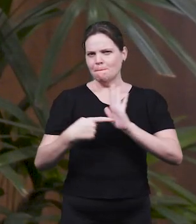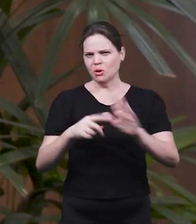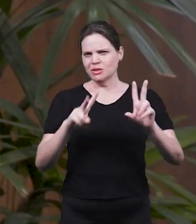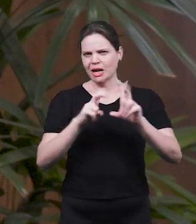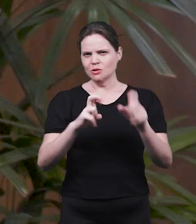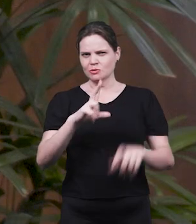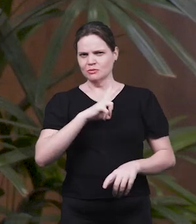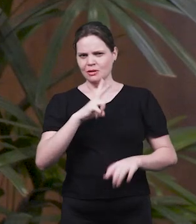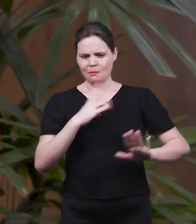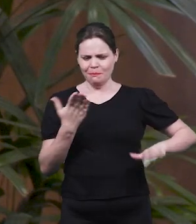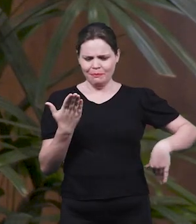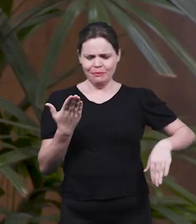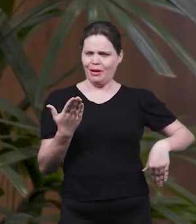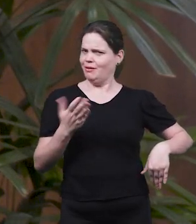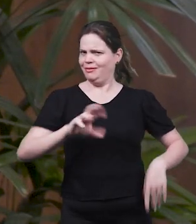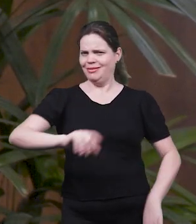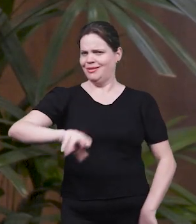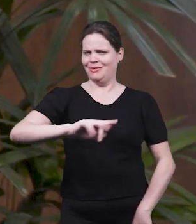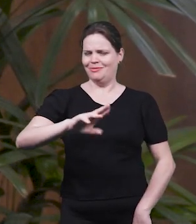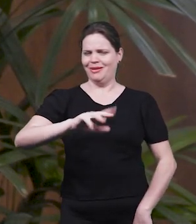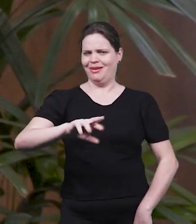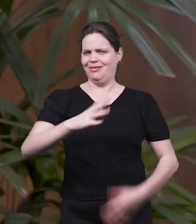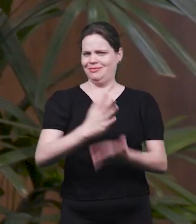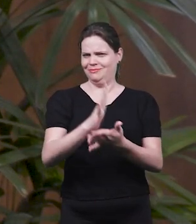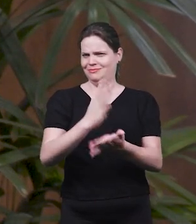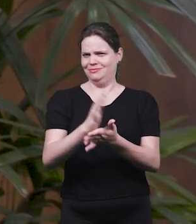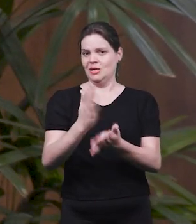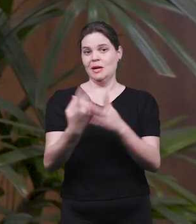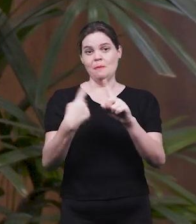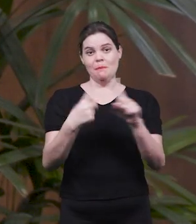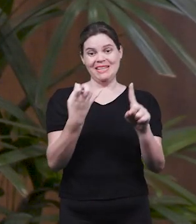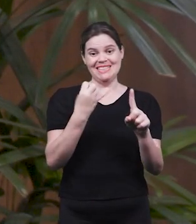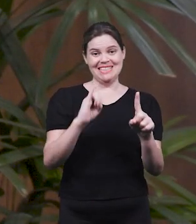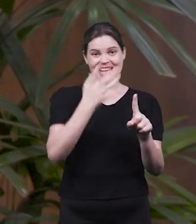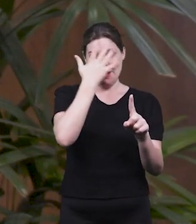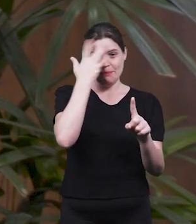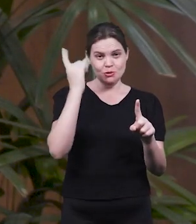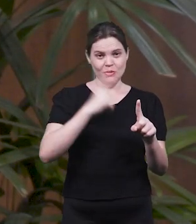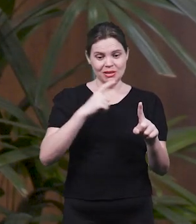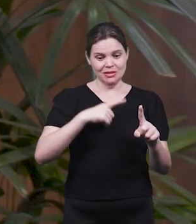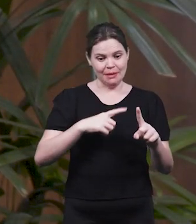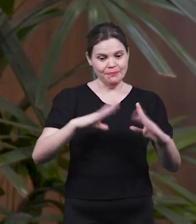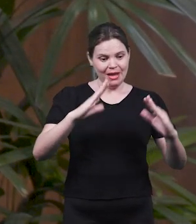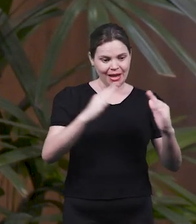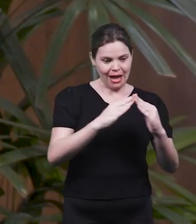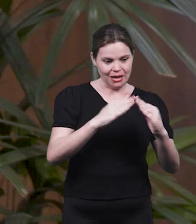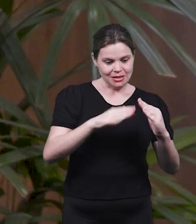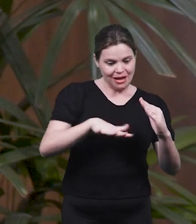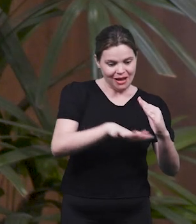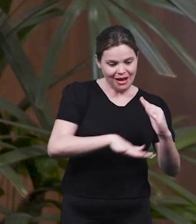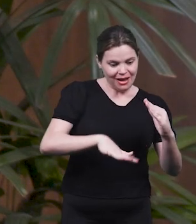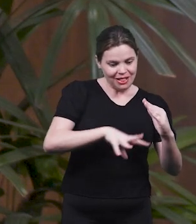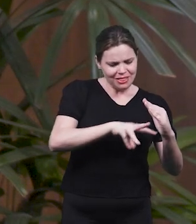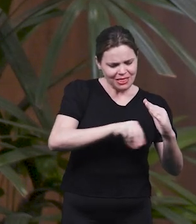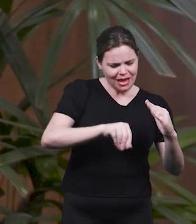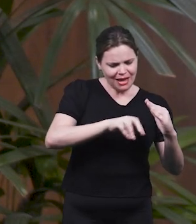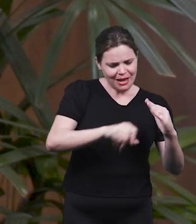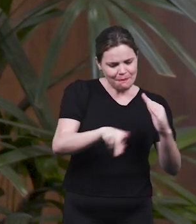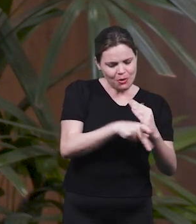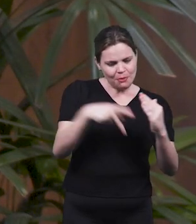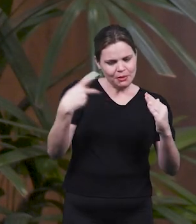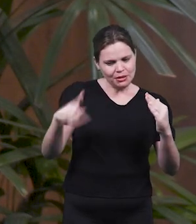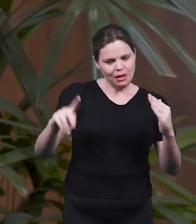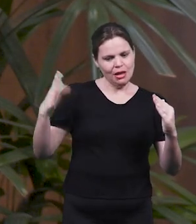das praias, mas, na verdade, a pessoa que tem um terreno nessas condições, ela, por meio da possibilidade de adquirir da